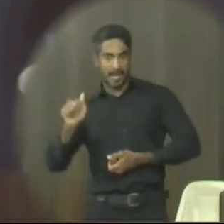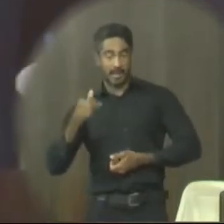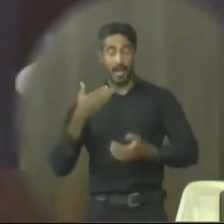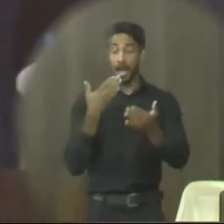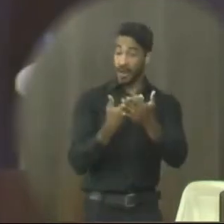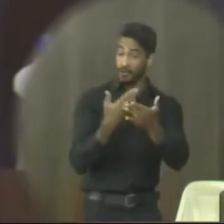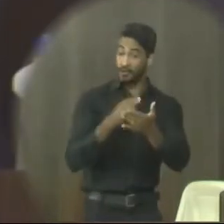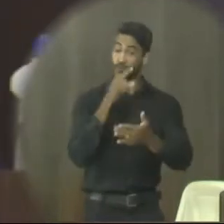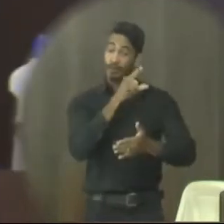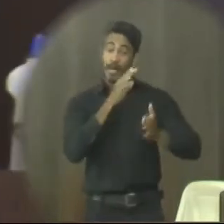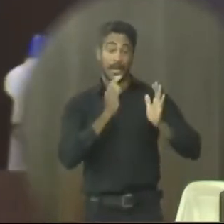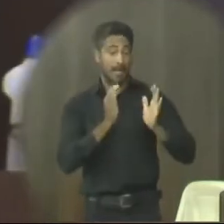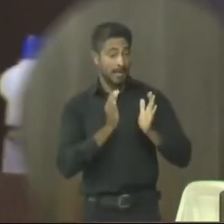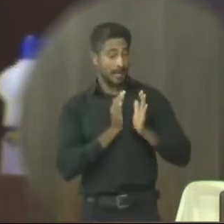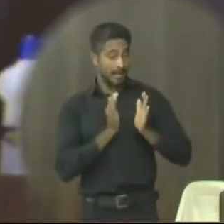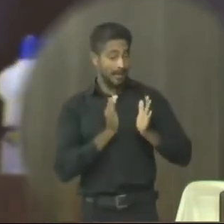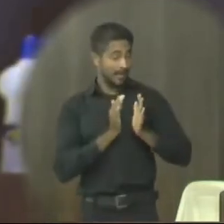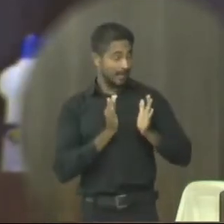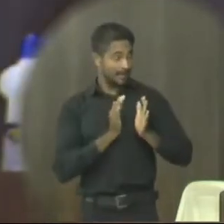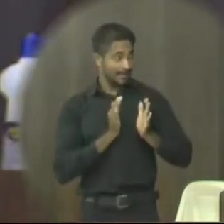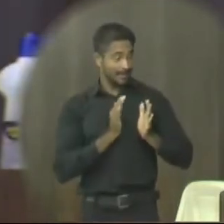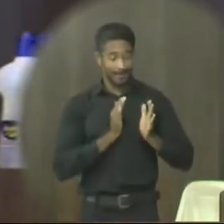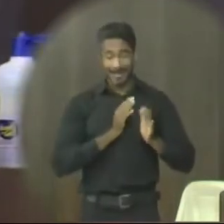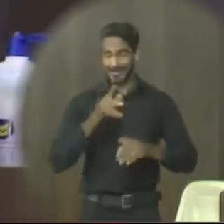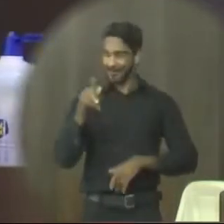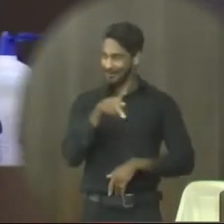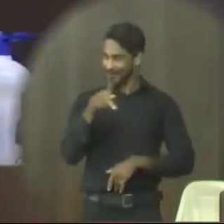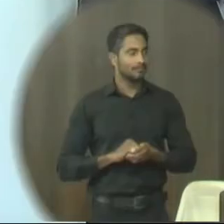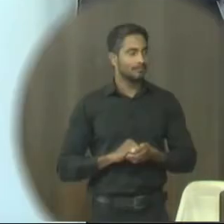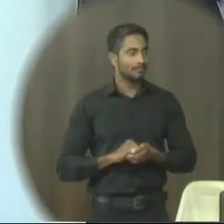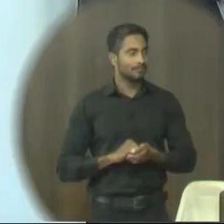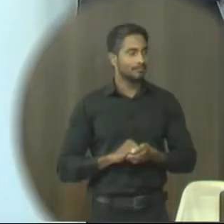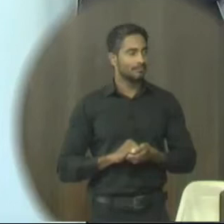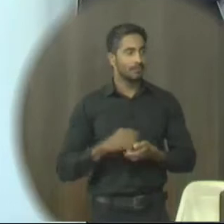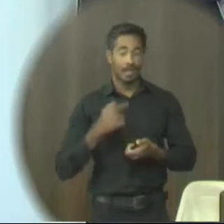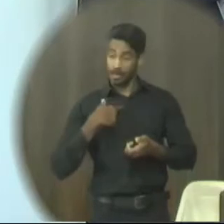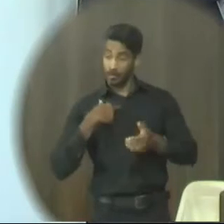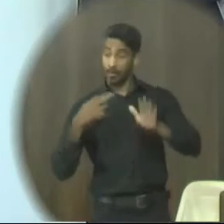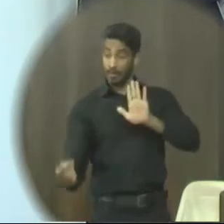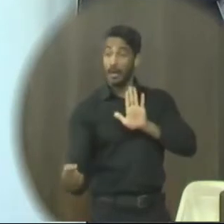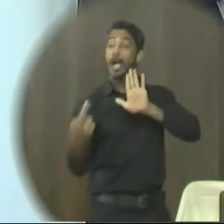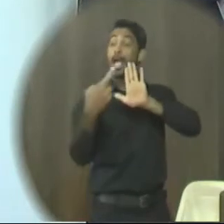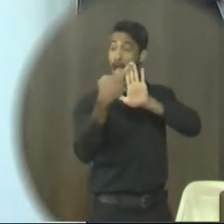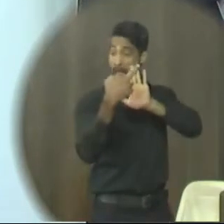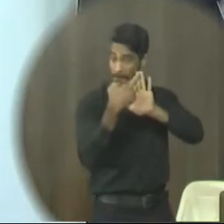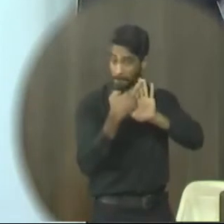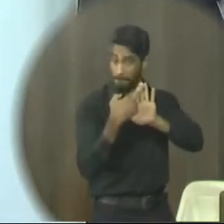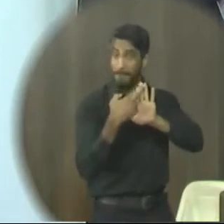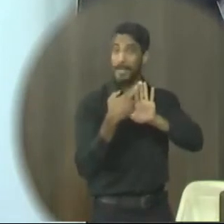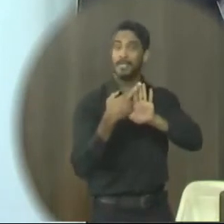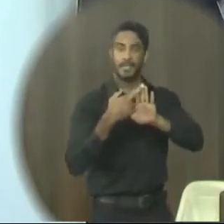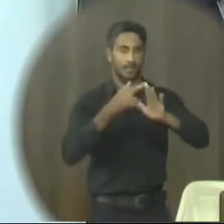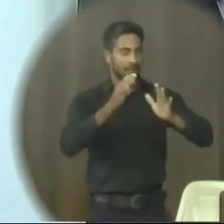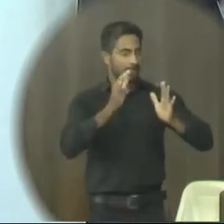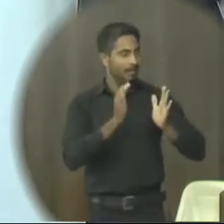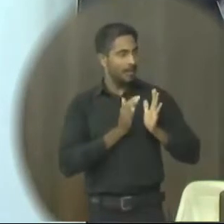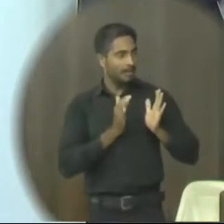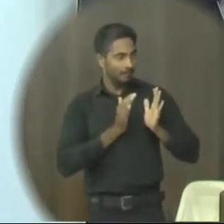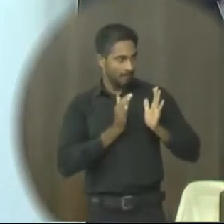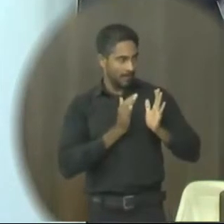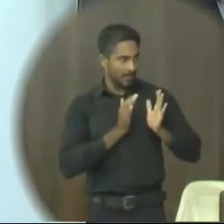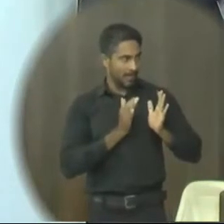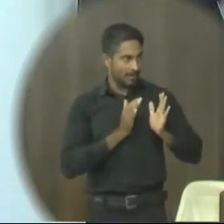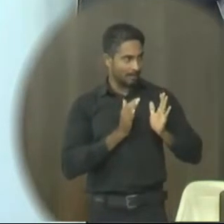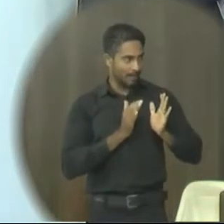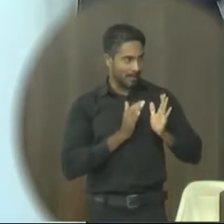APAE com tiazinha, né? Estou apresentando pela APAE.